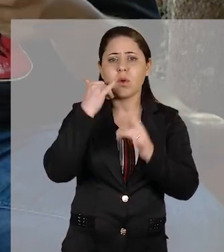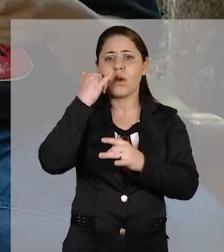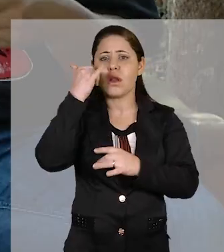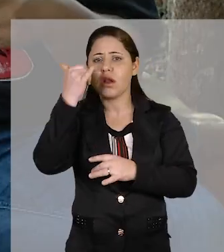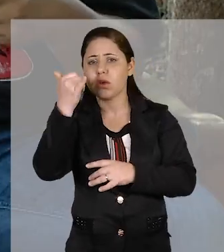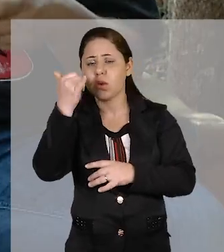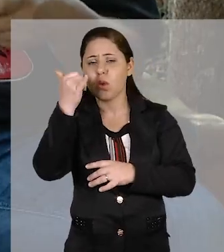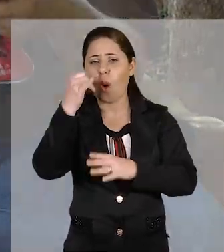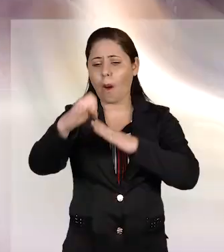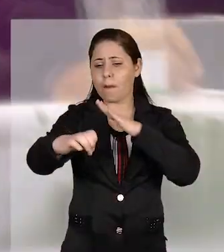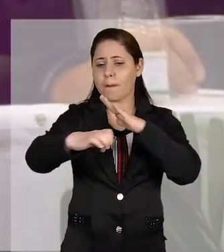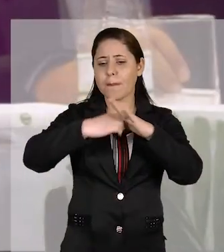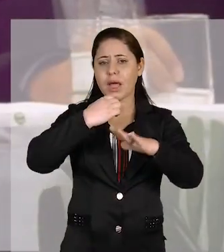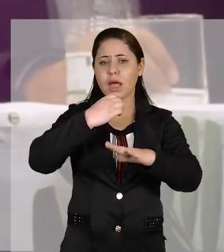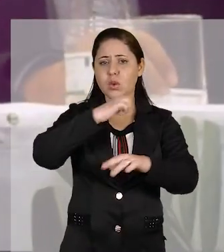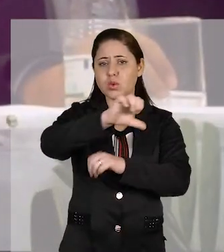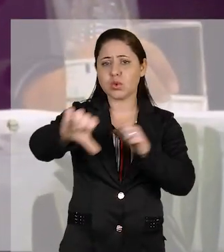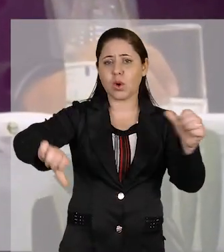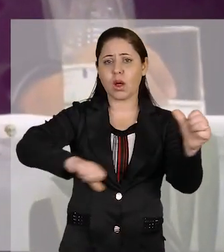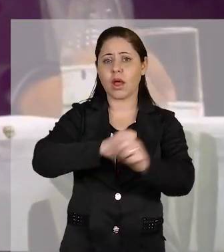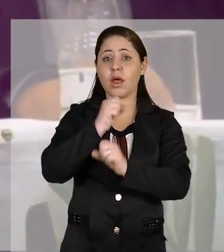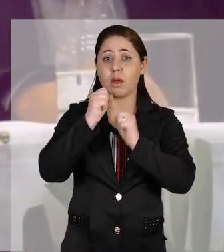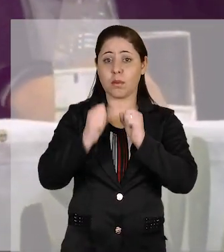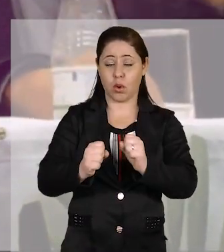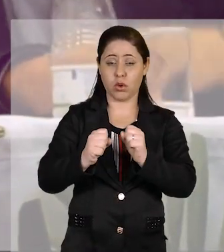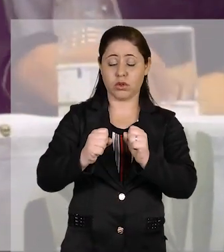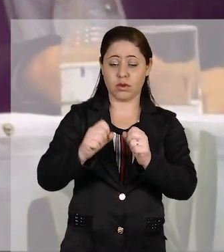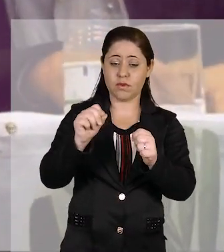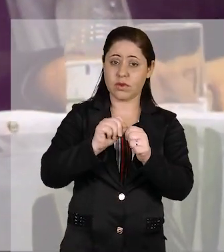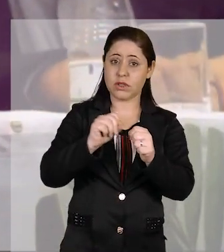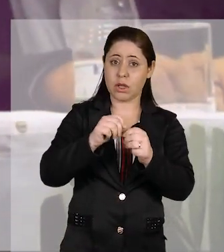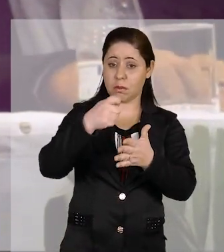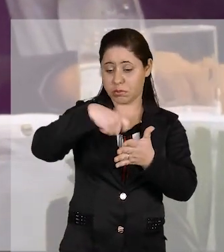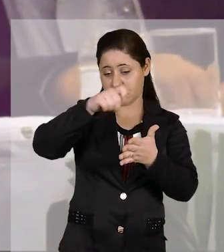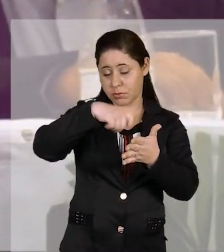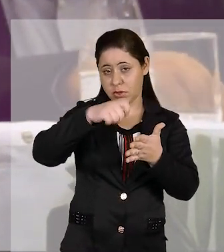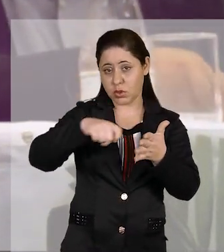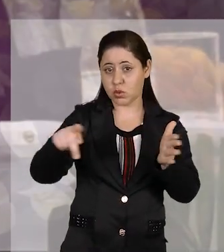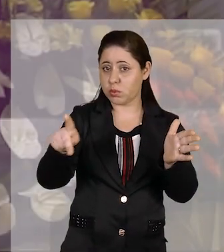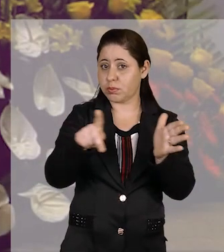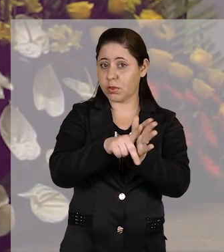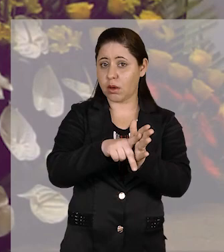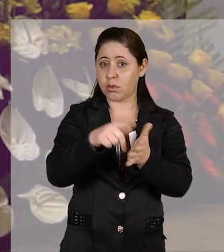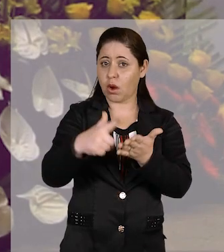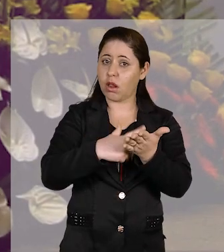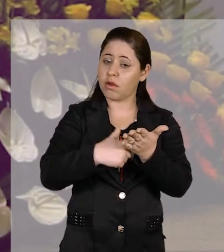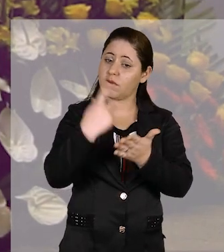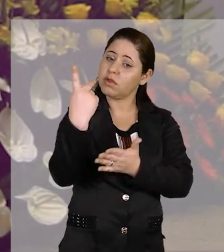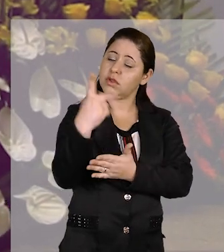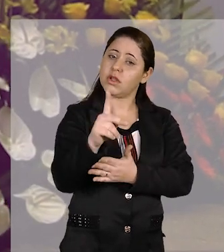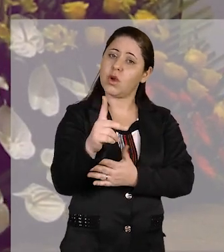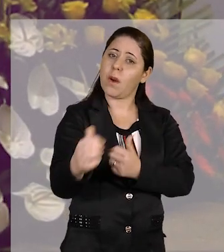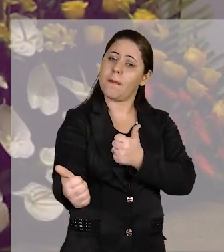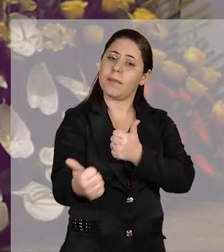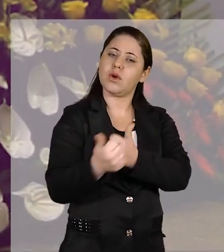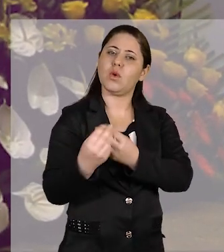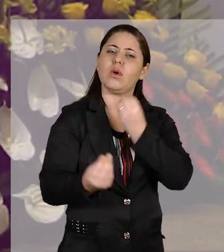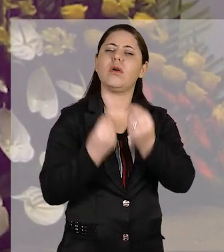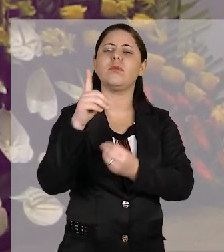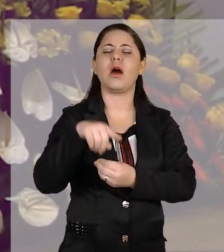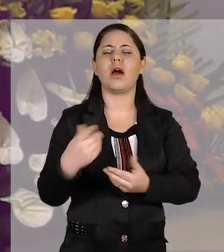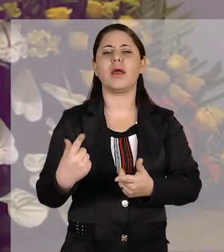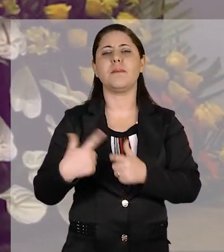entrar em contato, trocar e-mails para ver se ele poderia estar prefaciando, né, o seu livro, como que foi essa aproximação com